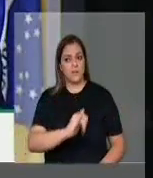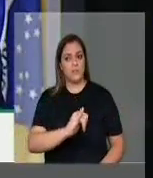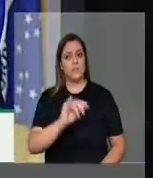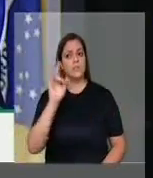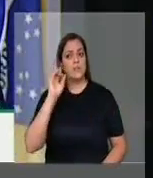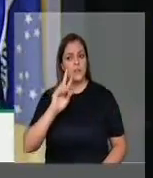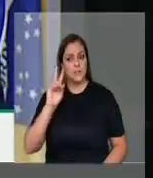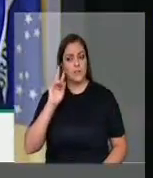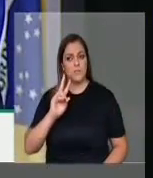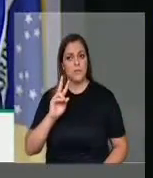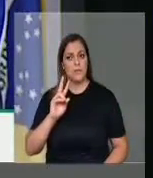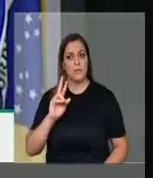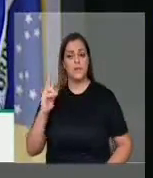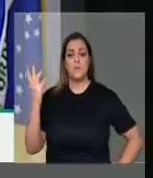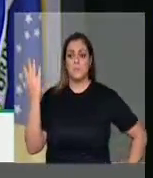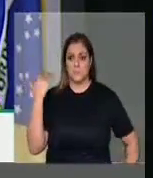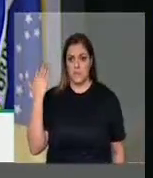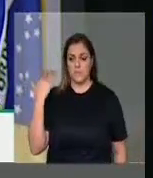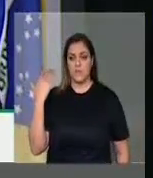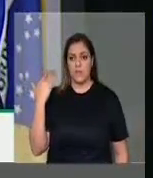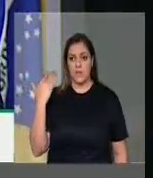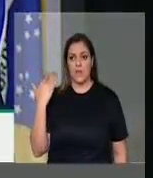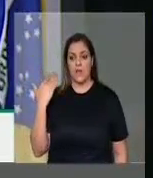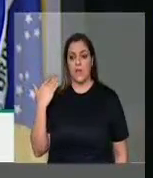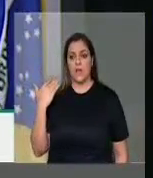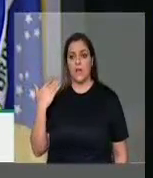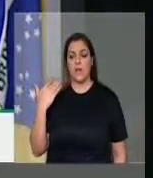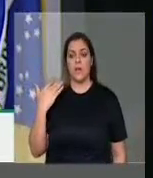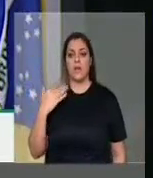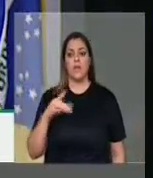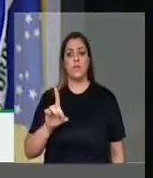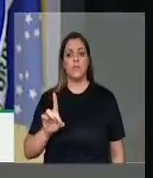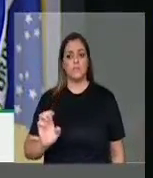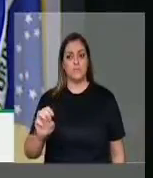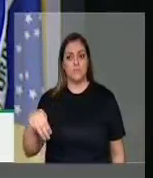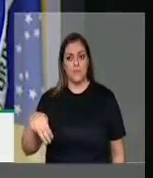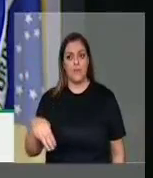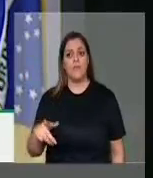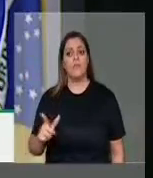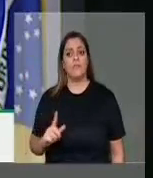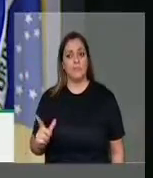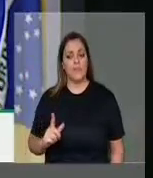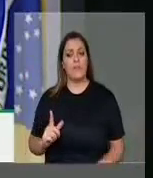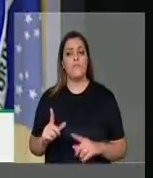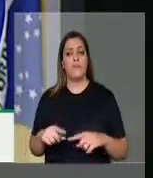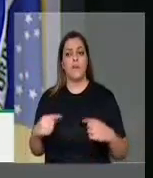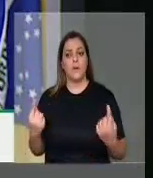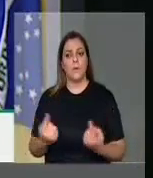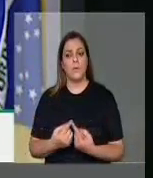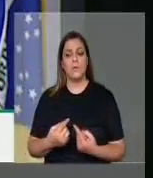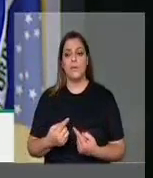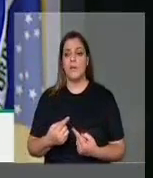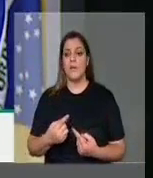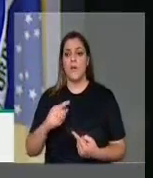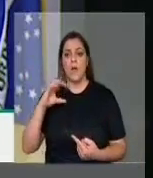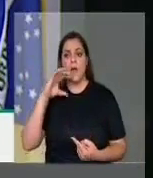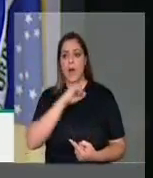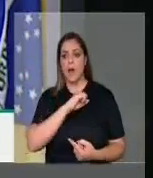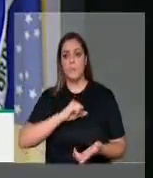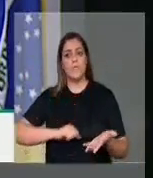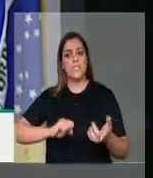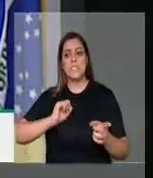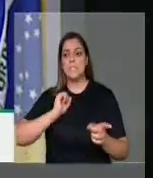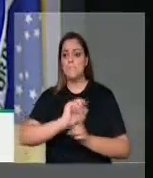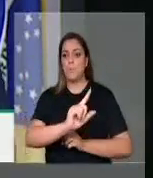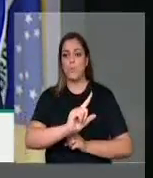época, o partido ao qual pertencia o Democratas reuniu-se imediatamente e expulsou o